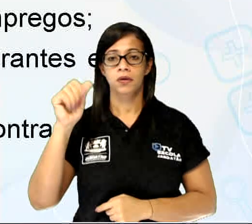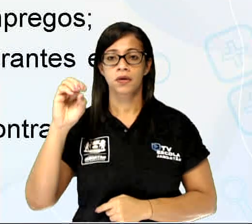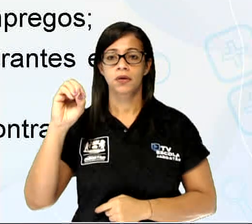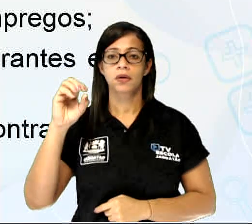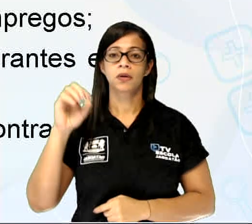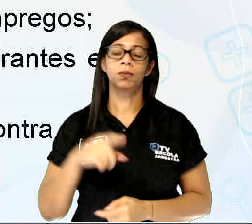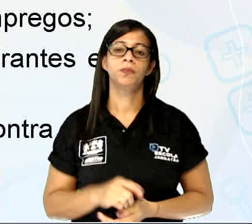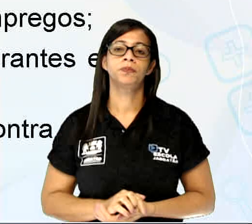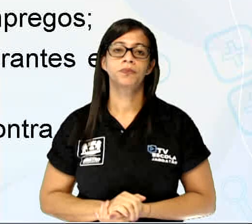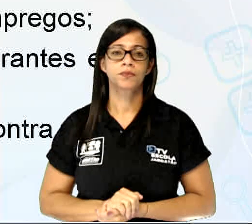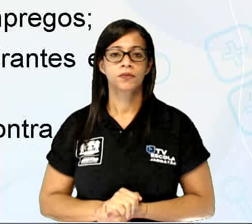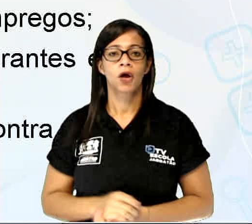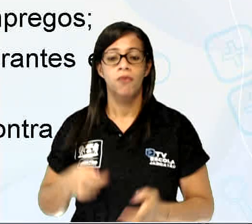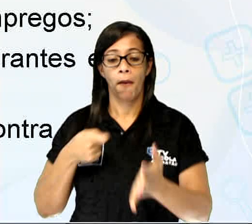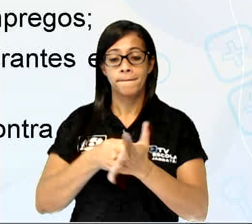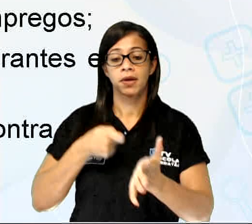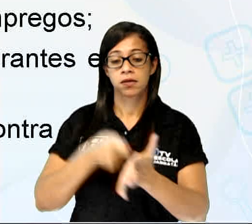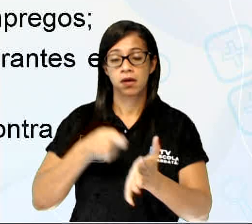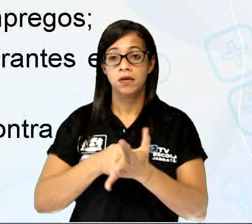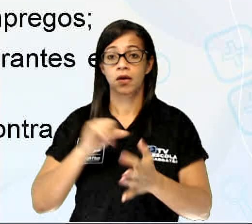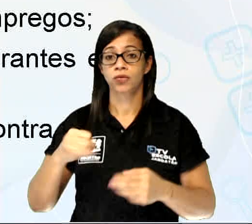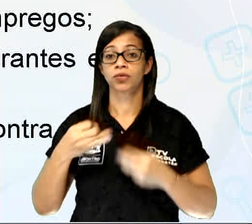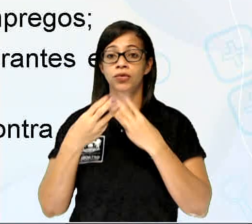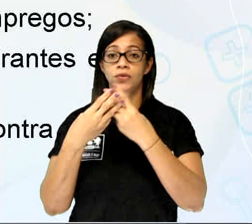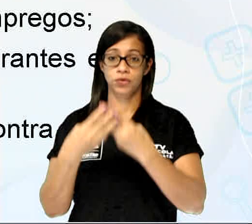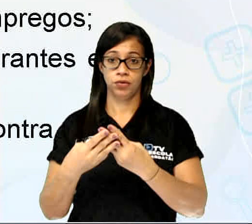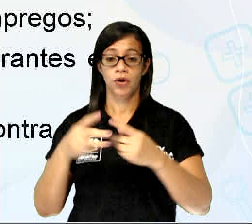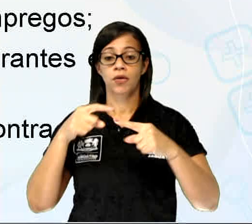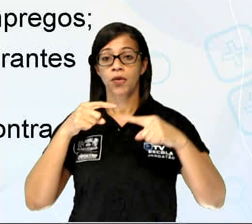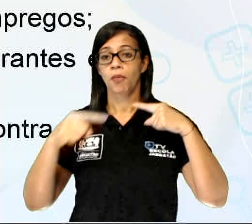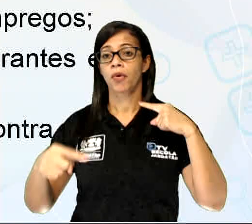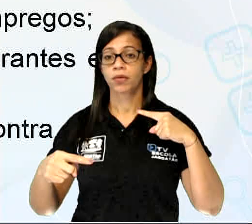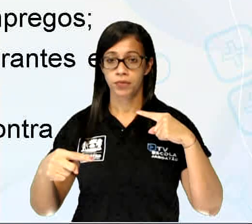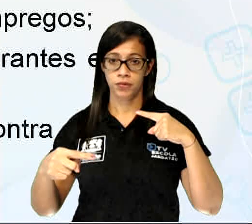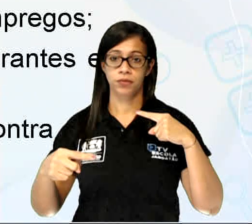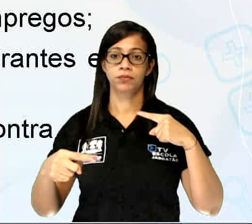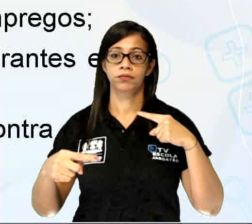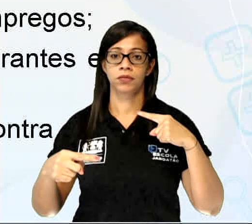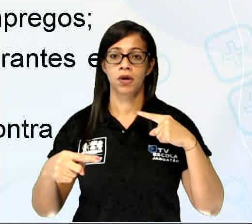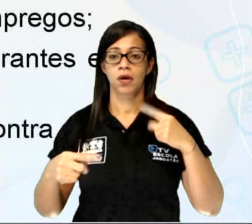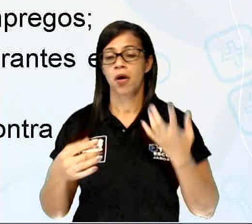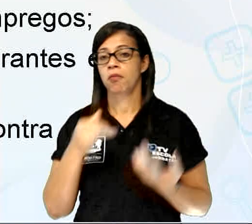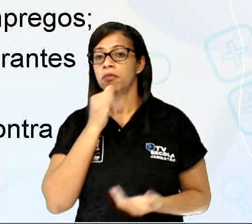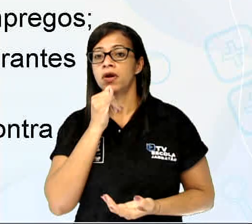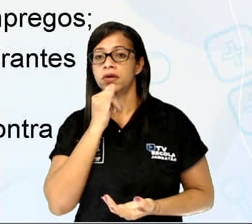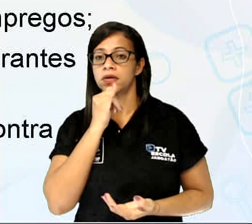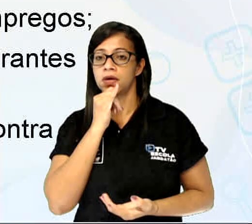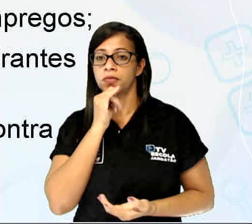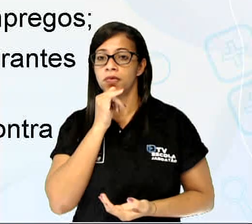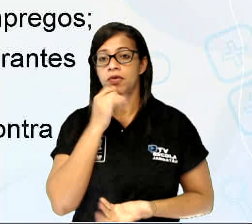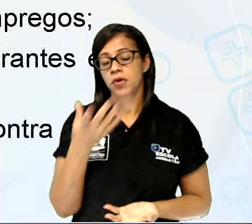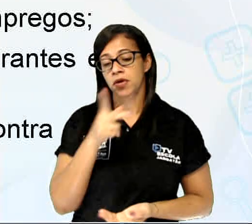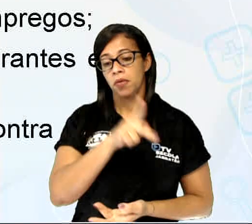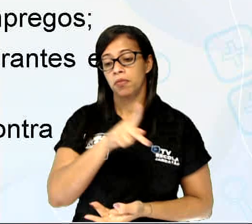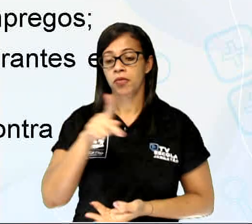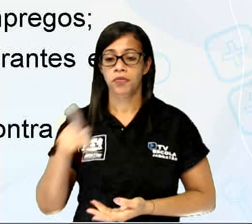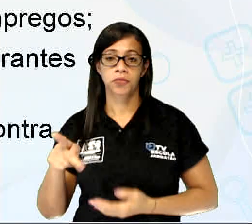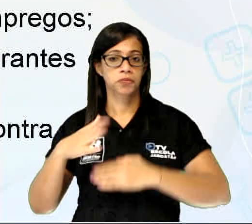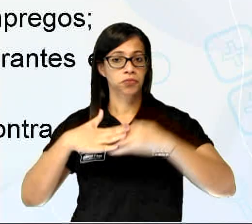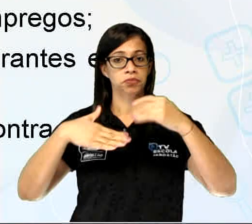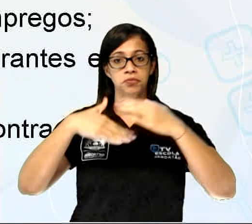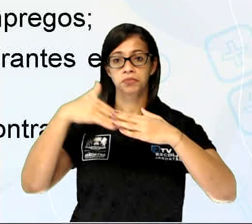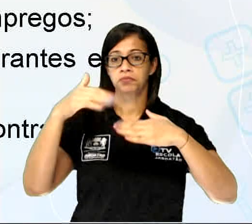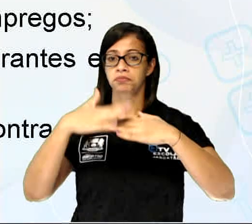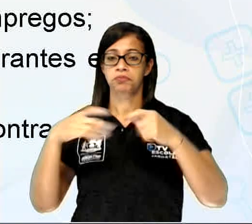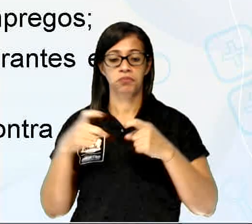judeus. Os judeus, então, foram proibidos de exercerem profissões como médicos, professores, advogados. Judeus